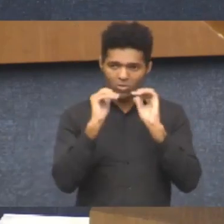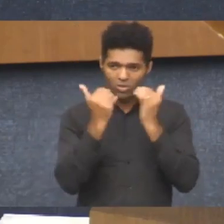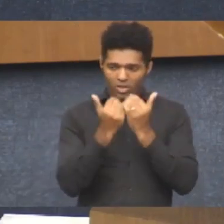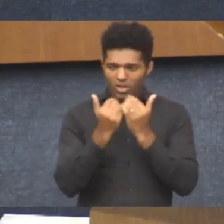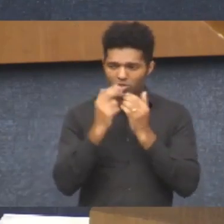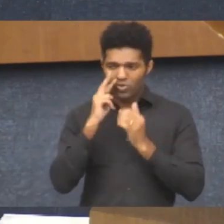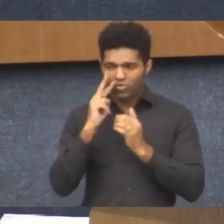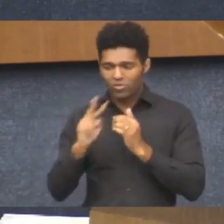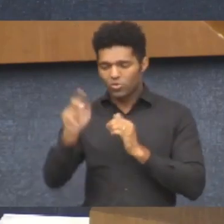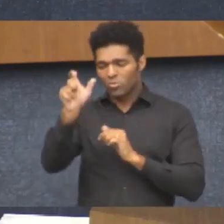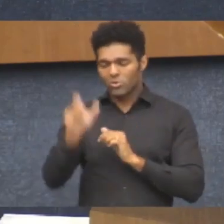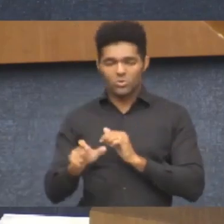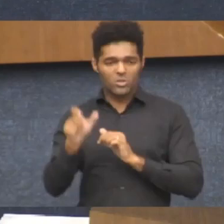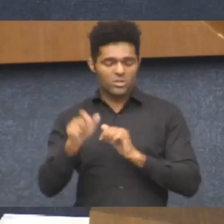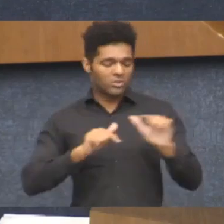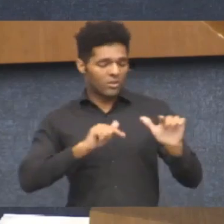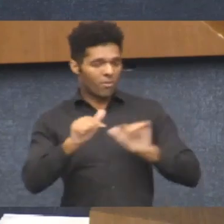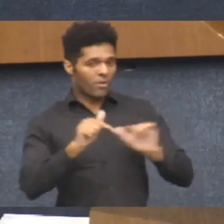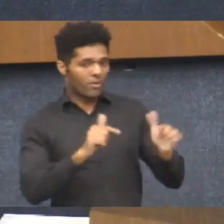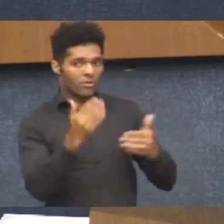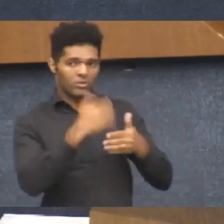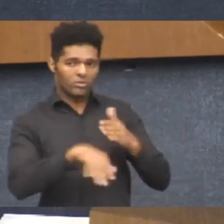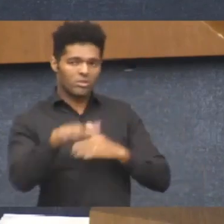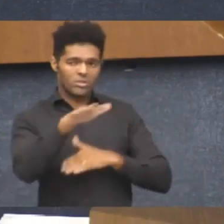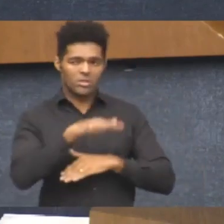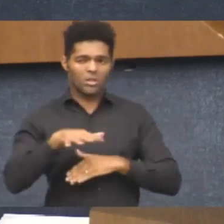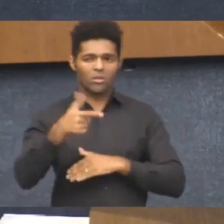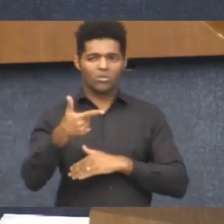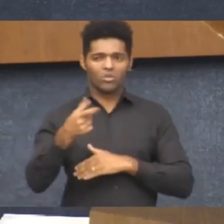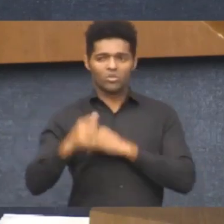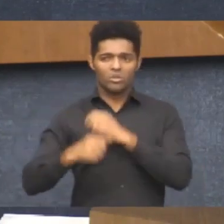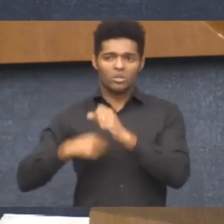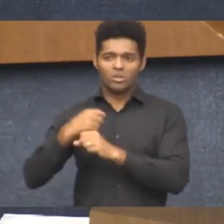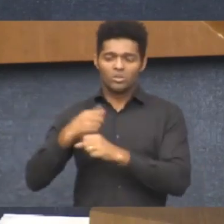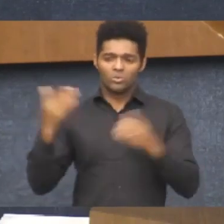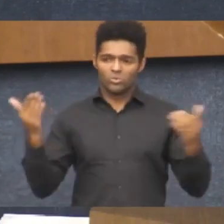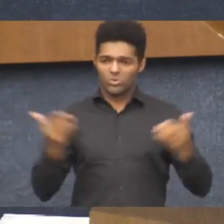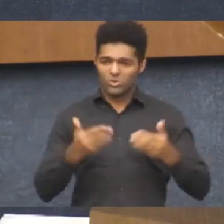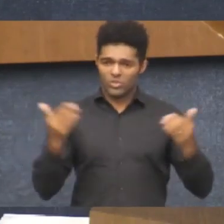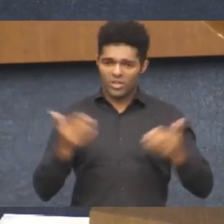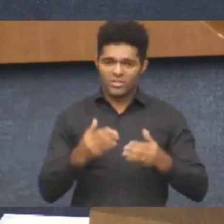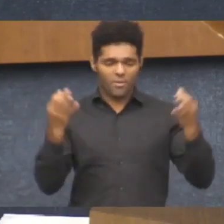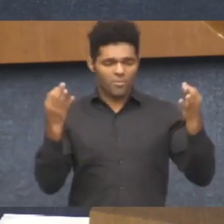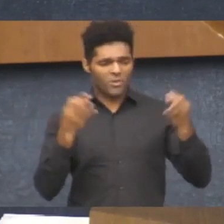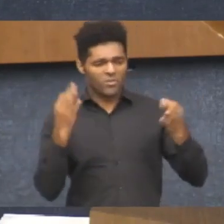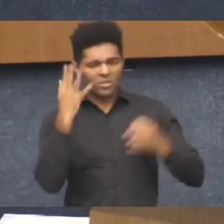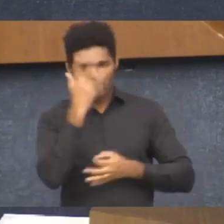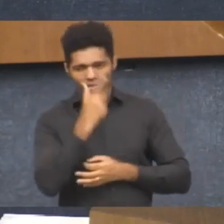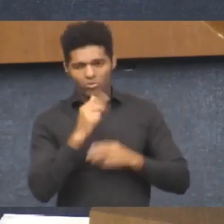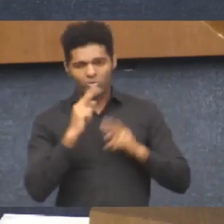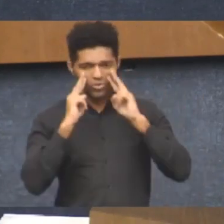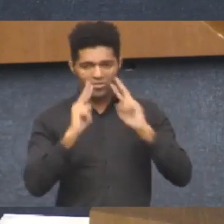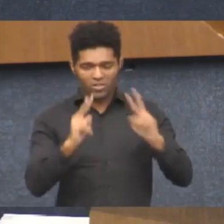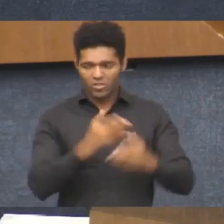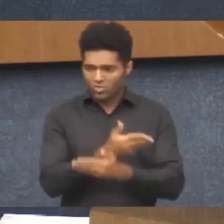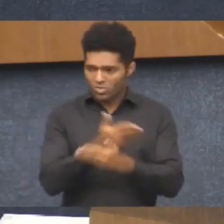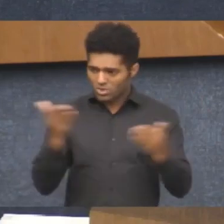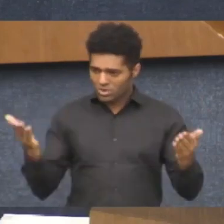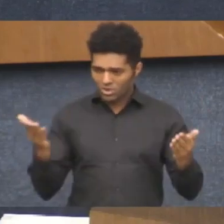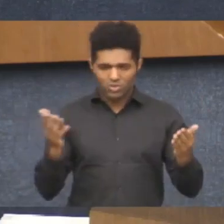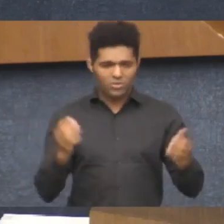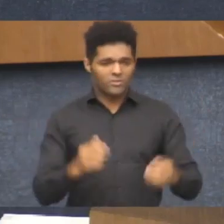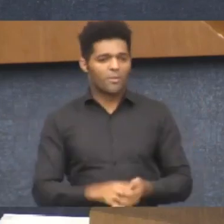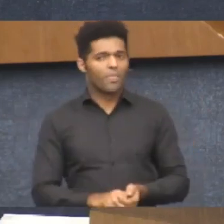anos, construindo uma saúde melhor para Belo Horizonte, isso é lindo de ver. Então, vocês são merecedores dessa homenagem.